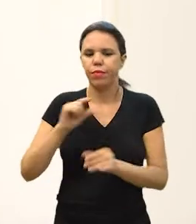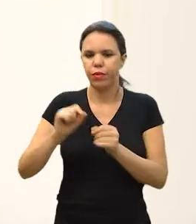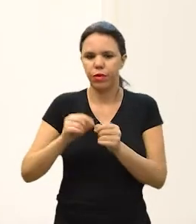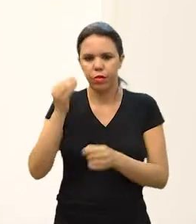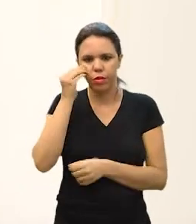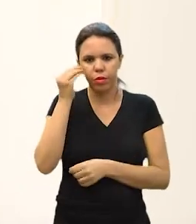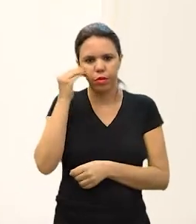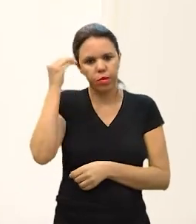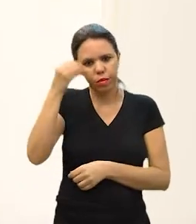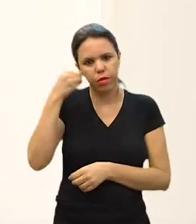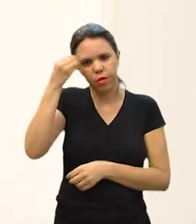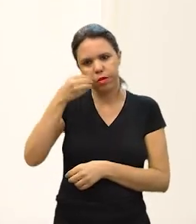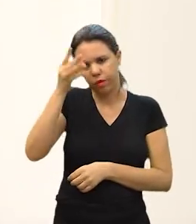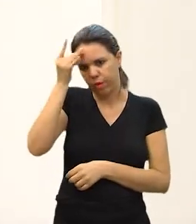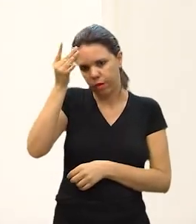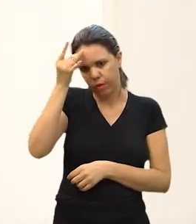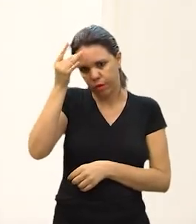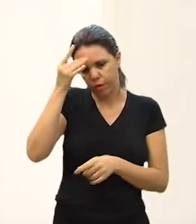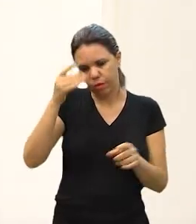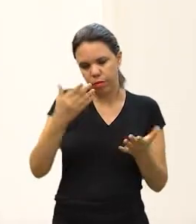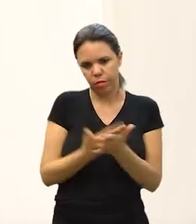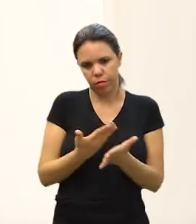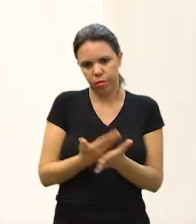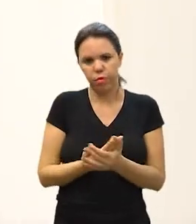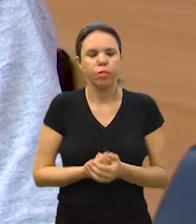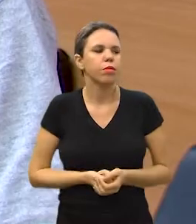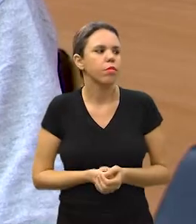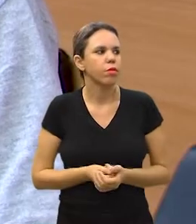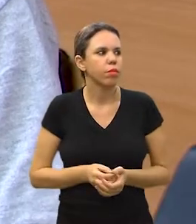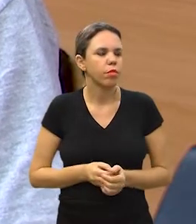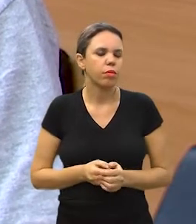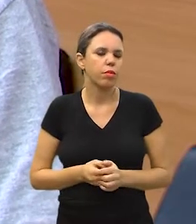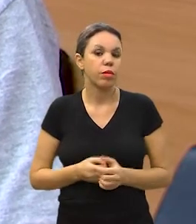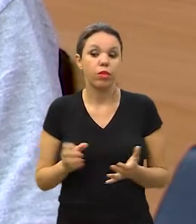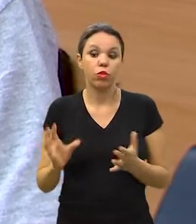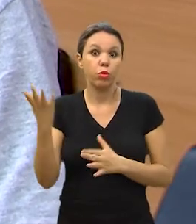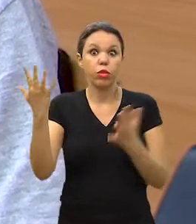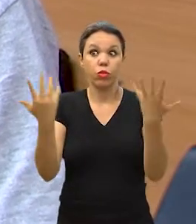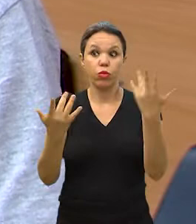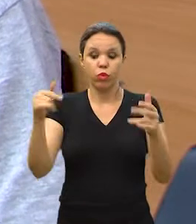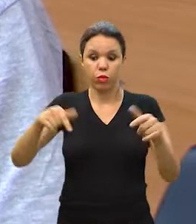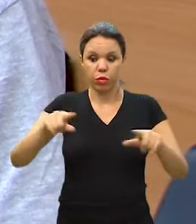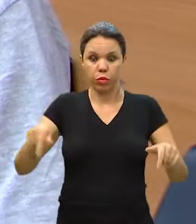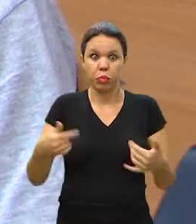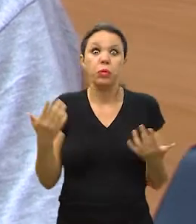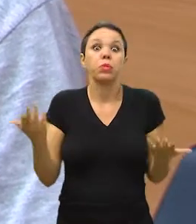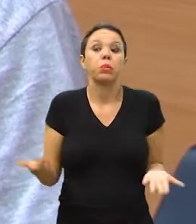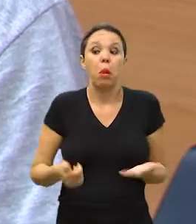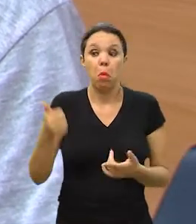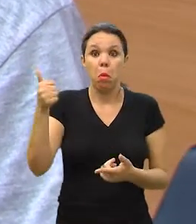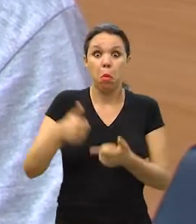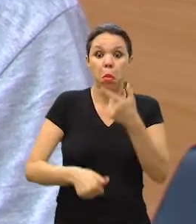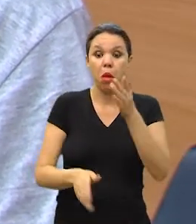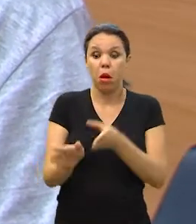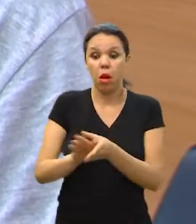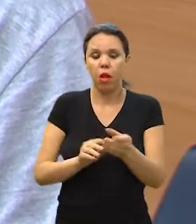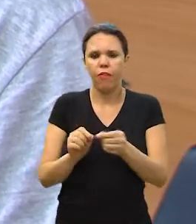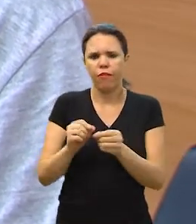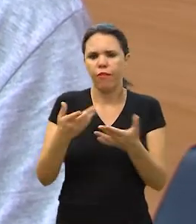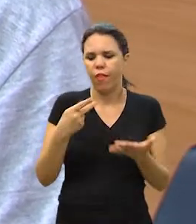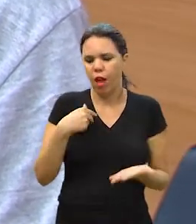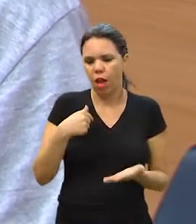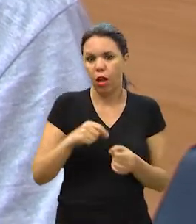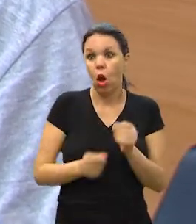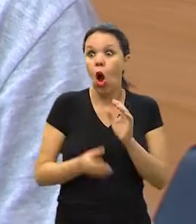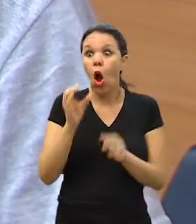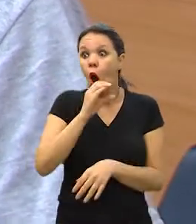Câmara testou os conhecimentos aprendidos em sala de aula. Se começar a pegar fogo agora, nesta sala, qual que é a primeira recomendação que você